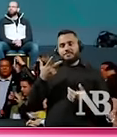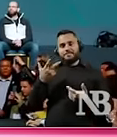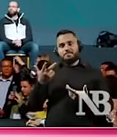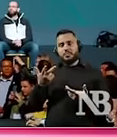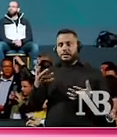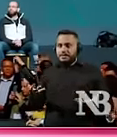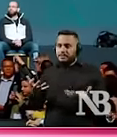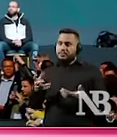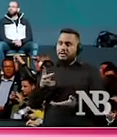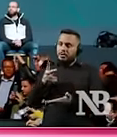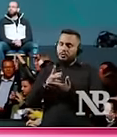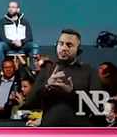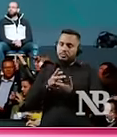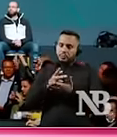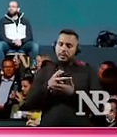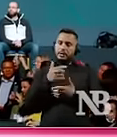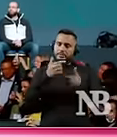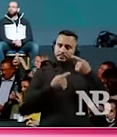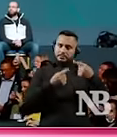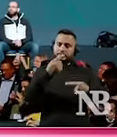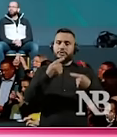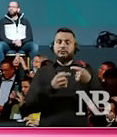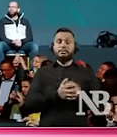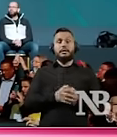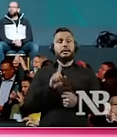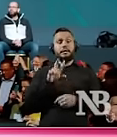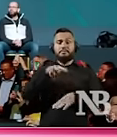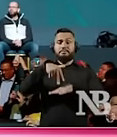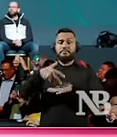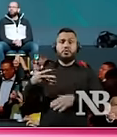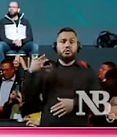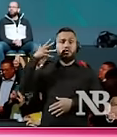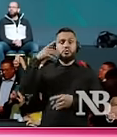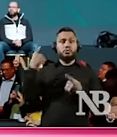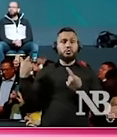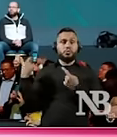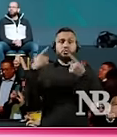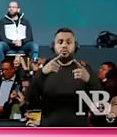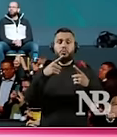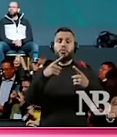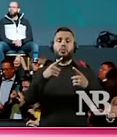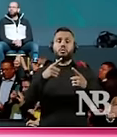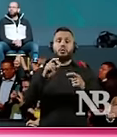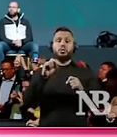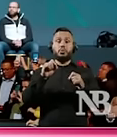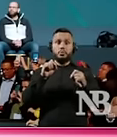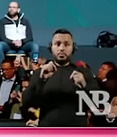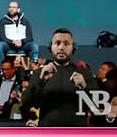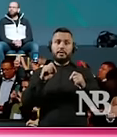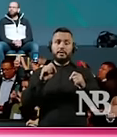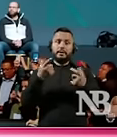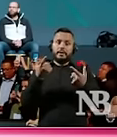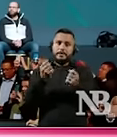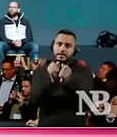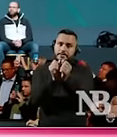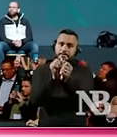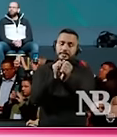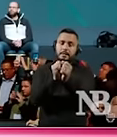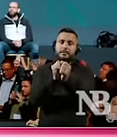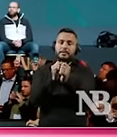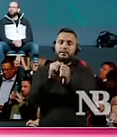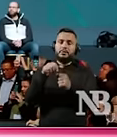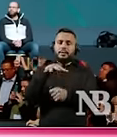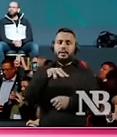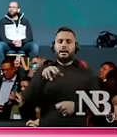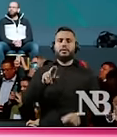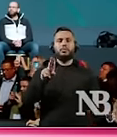e ele seguiu para dentro da política, e ele fez um discurso contra o tráfico negreiro ali no Reino Unido.